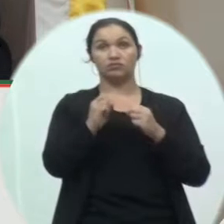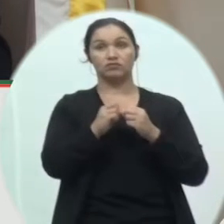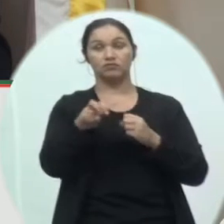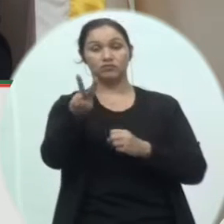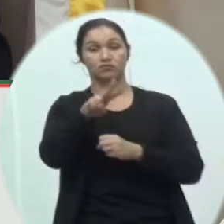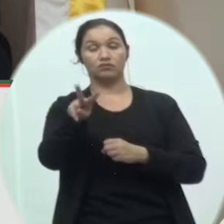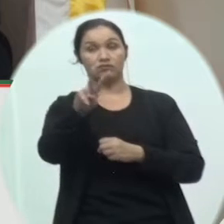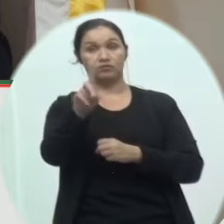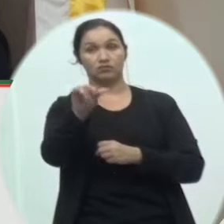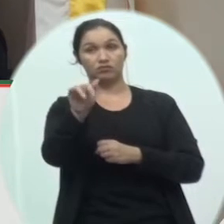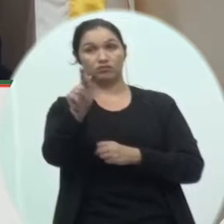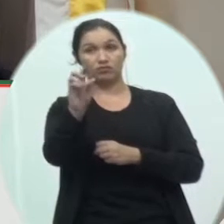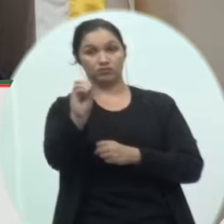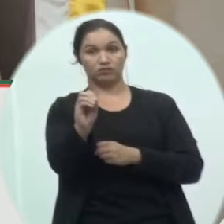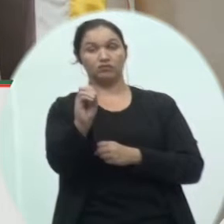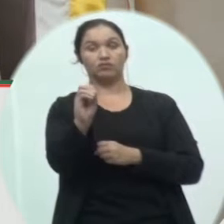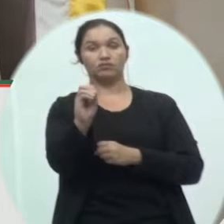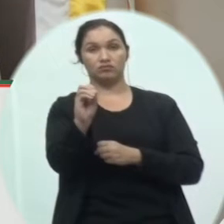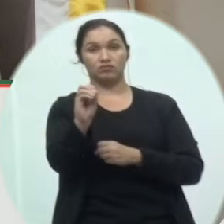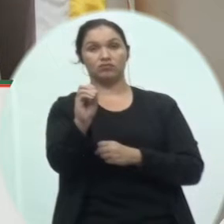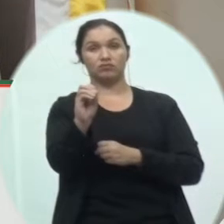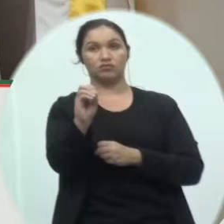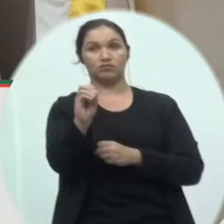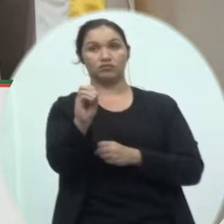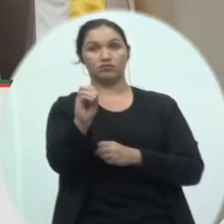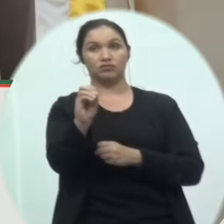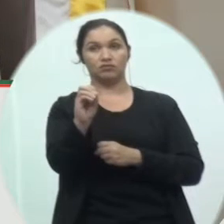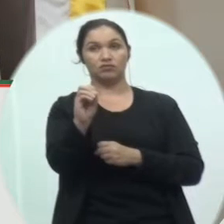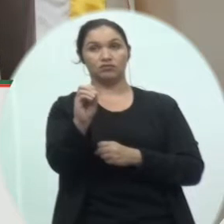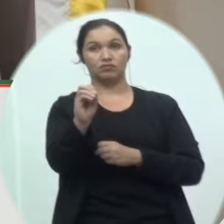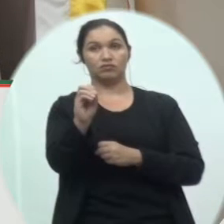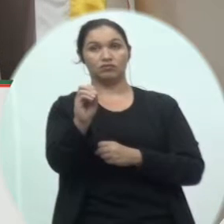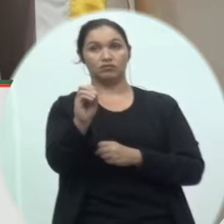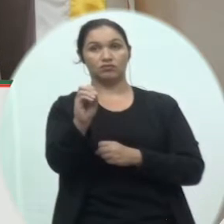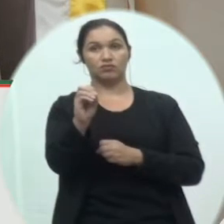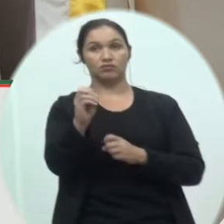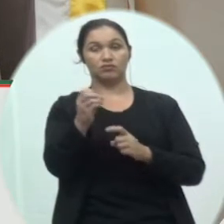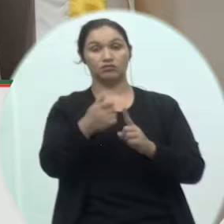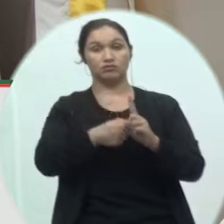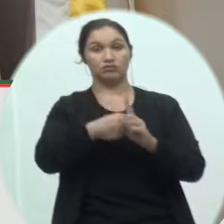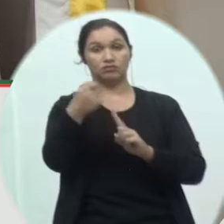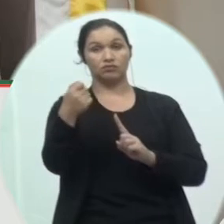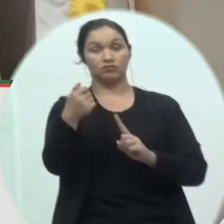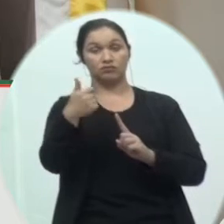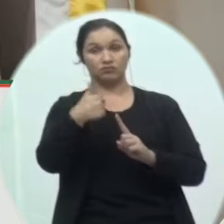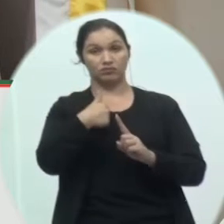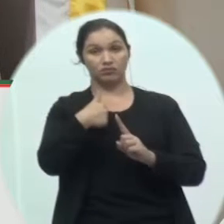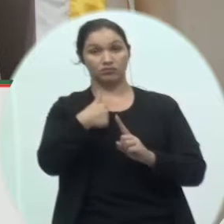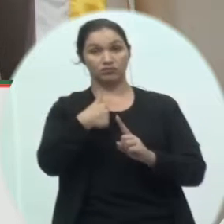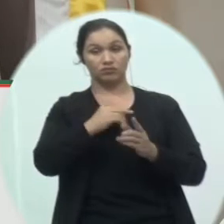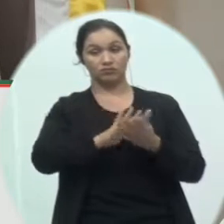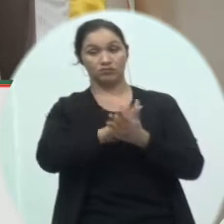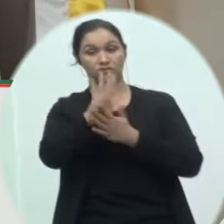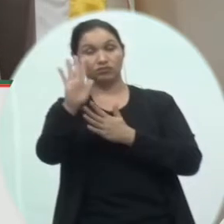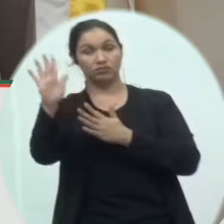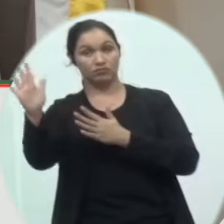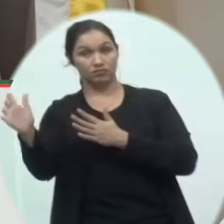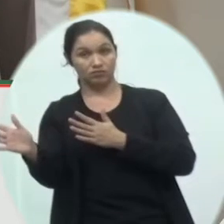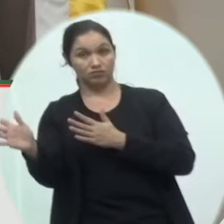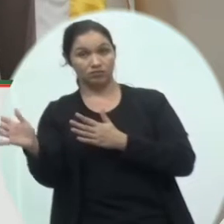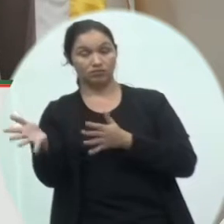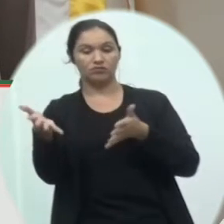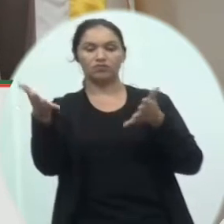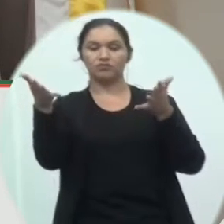Goulart, quando ele assumiu pelo mês do meu pedido de licença. E por tal razão ele me pediu